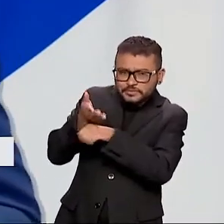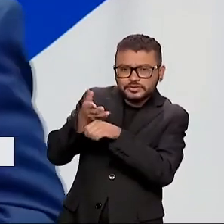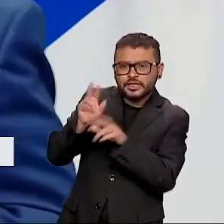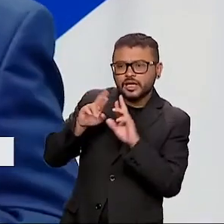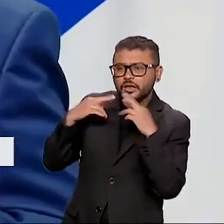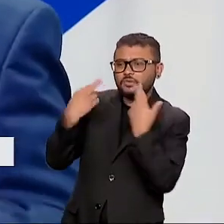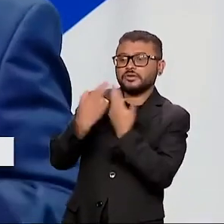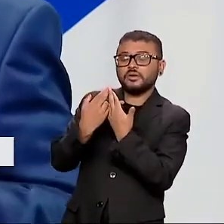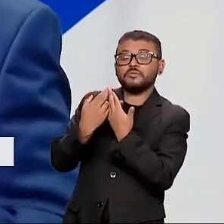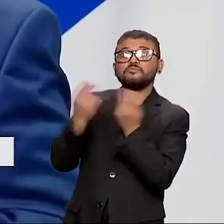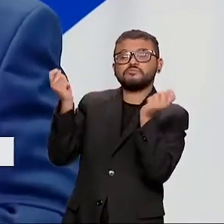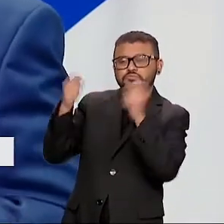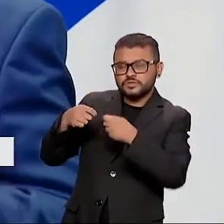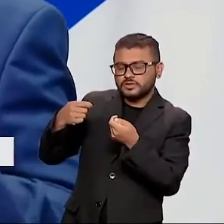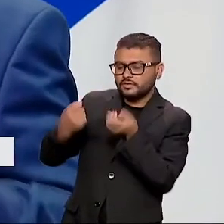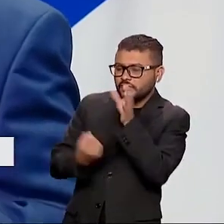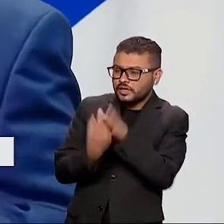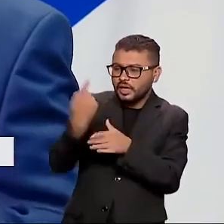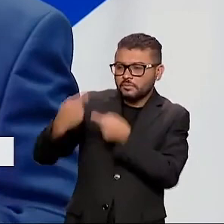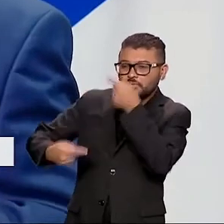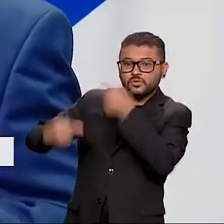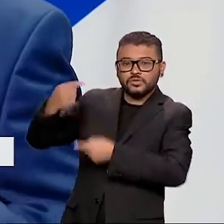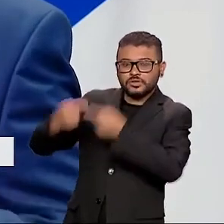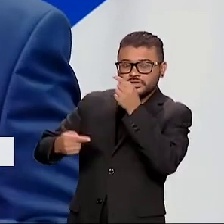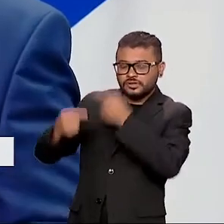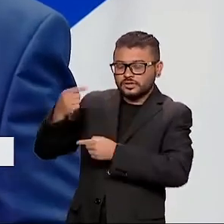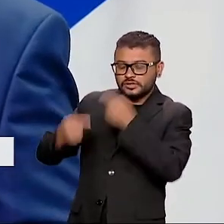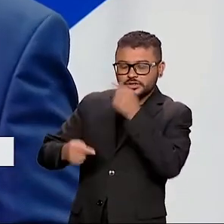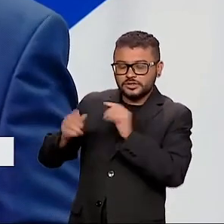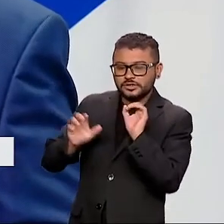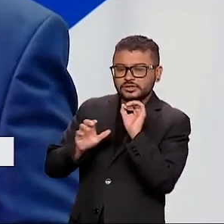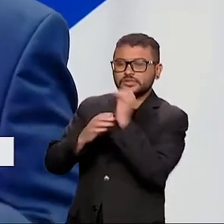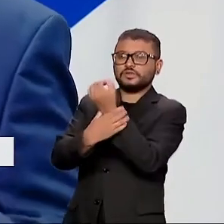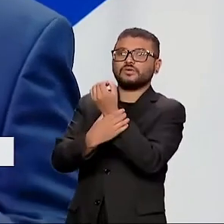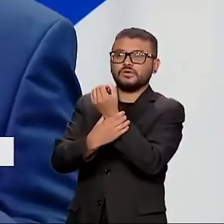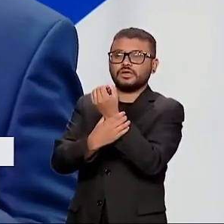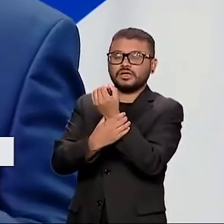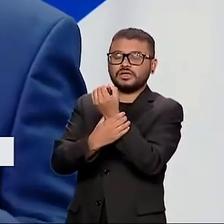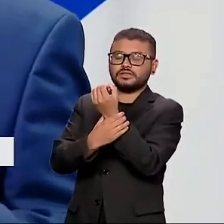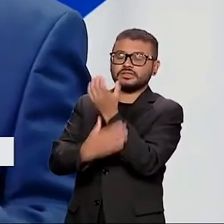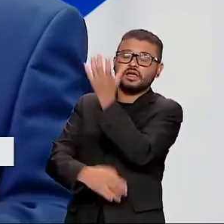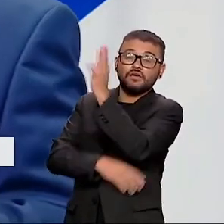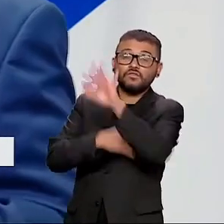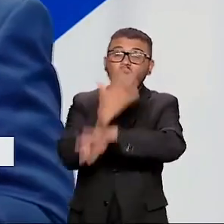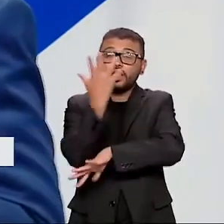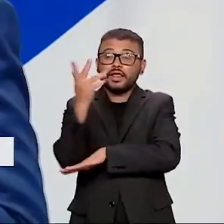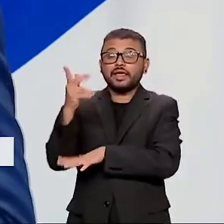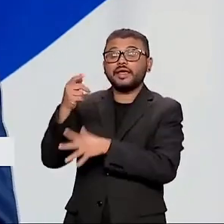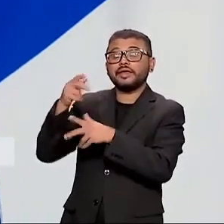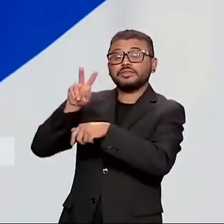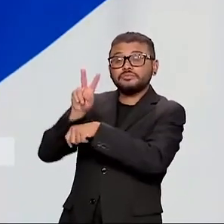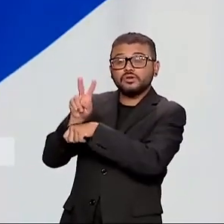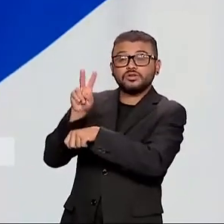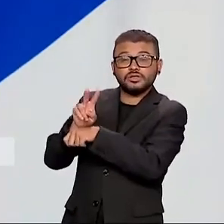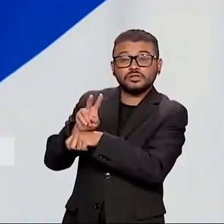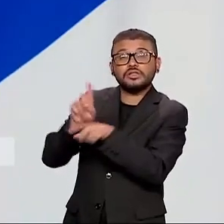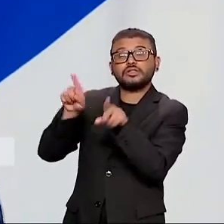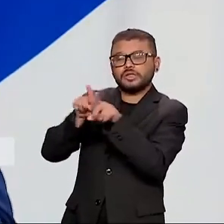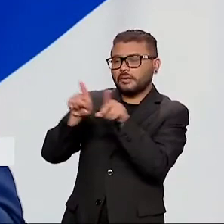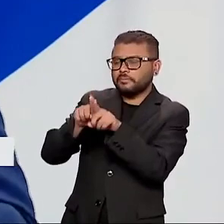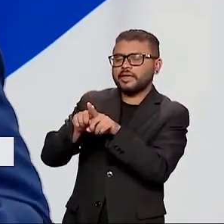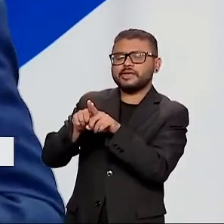para fazer parte da política de preservação da nossa floresta. Não só preservação, mas como